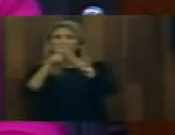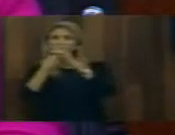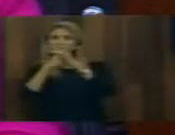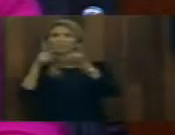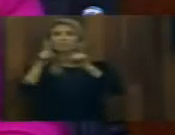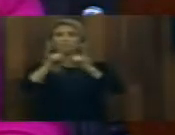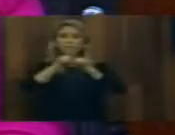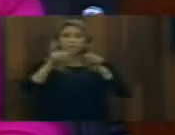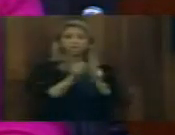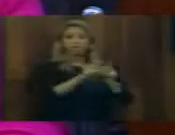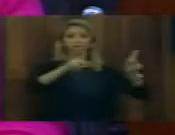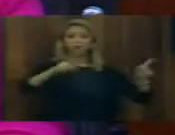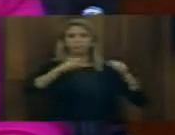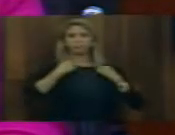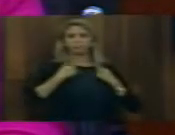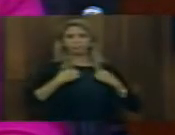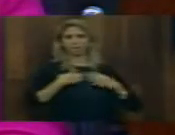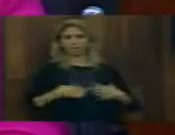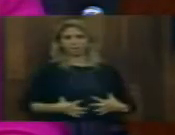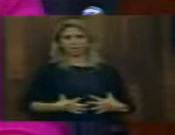Gamboa. Indicação